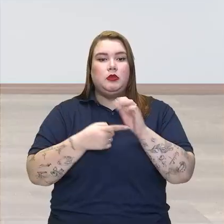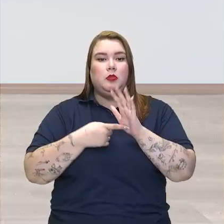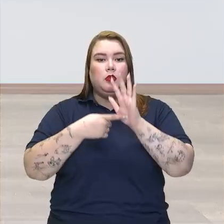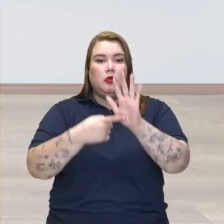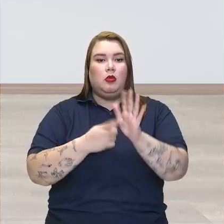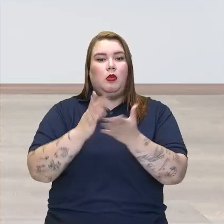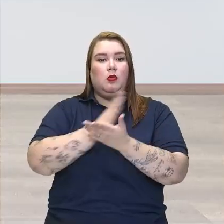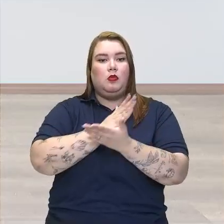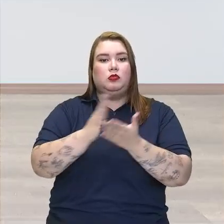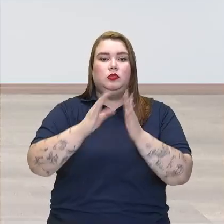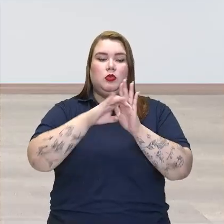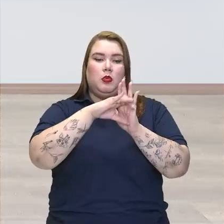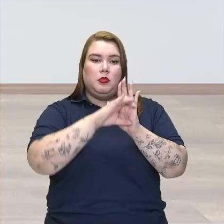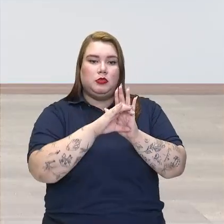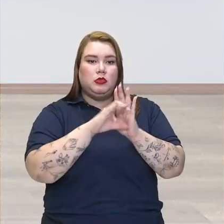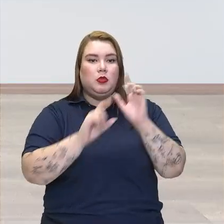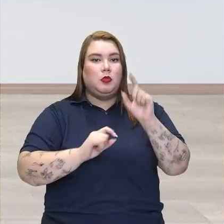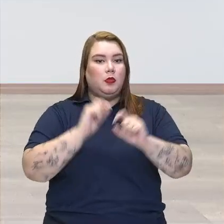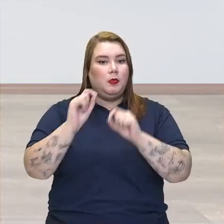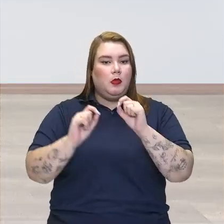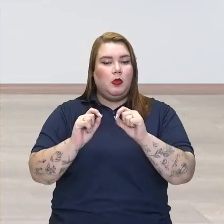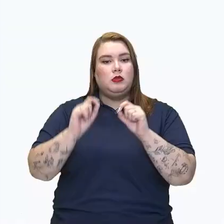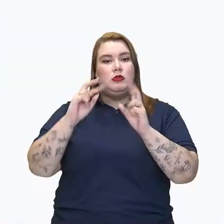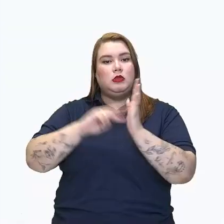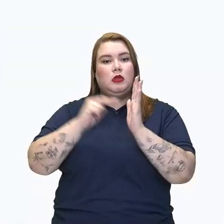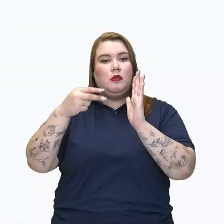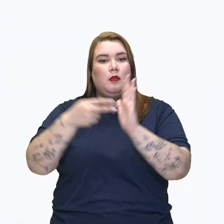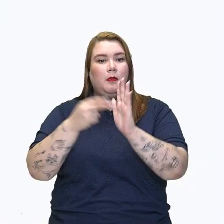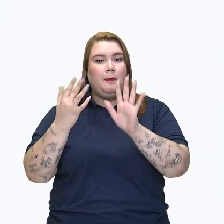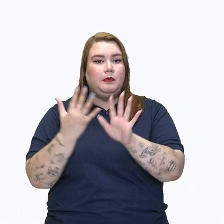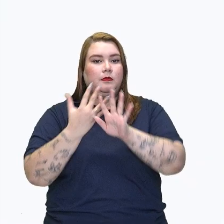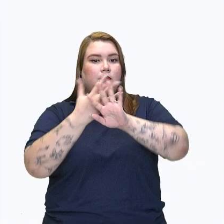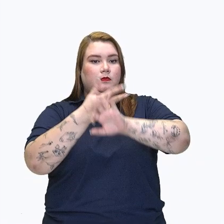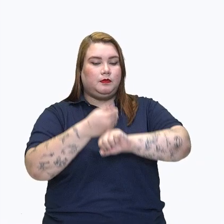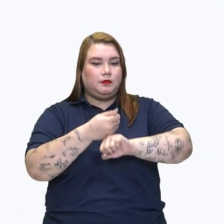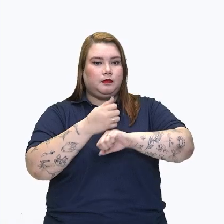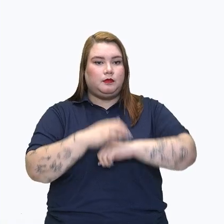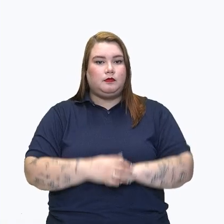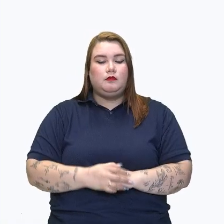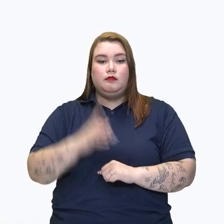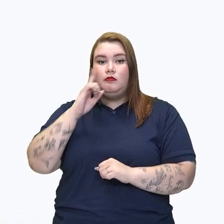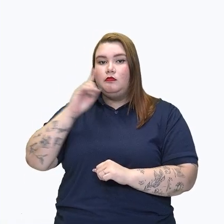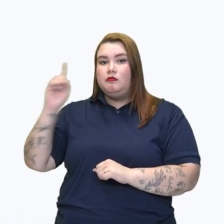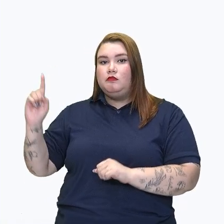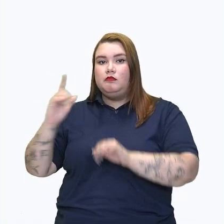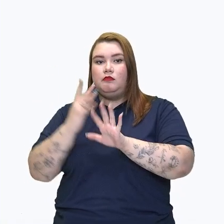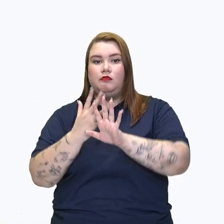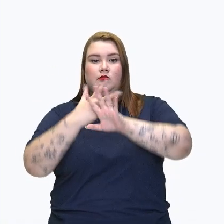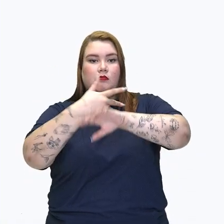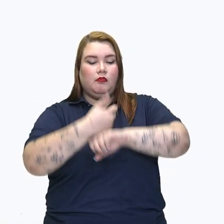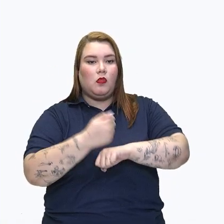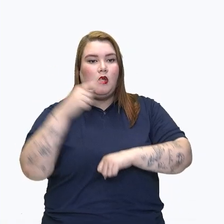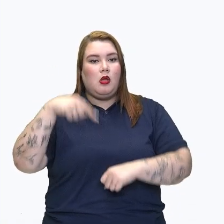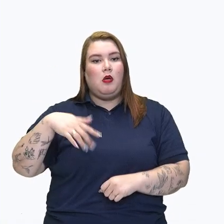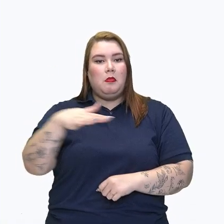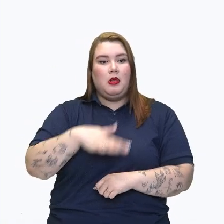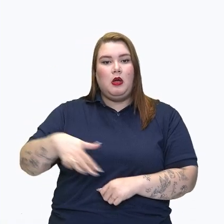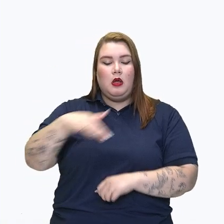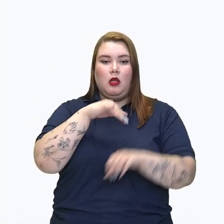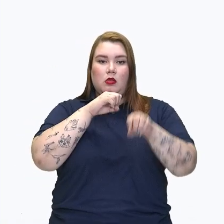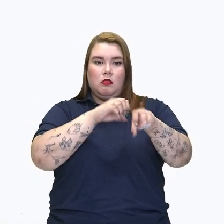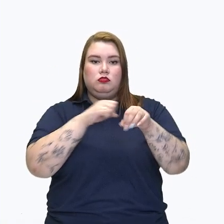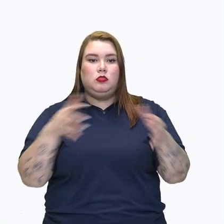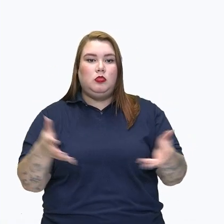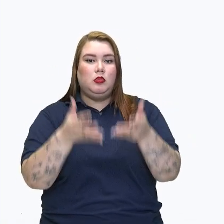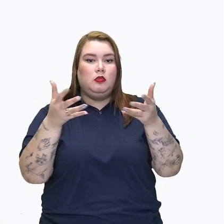alguns conceitos. Um deles é o que é interdisciplinaridade. A interdisciplinaridade é uma abordagem educacional que